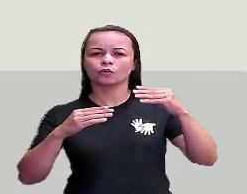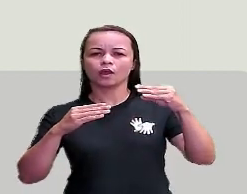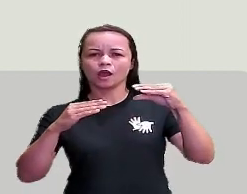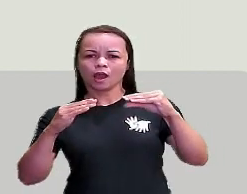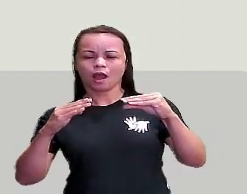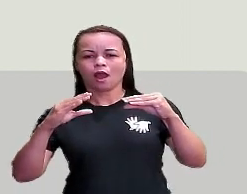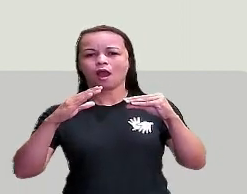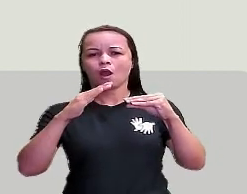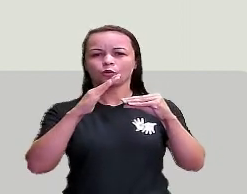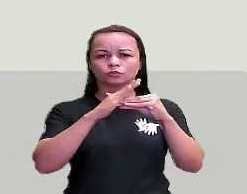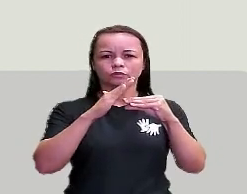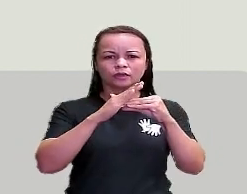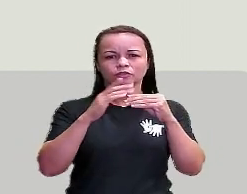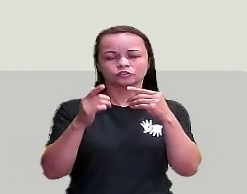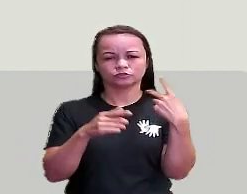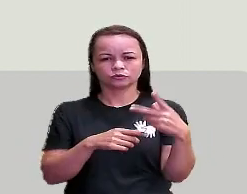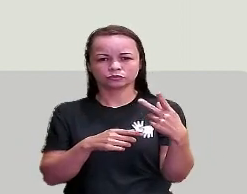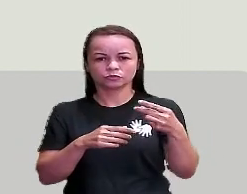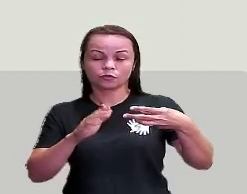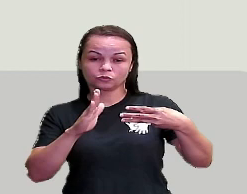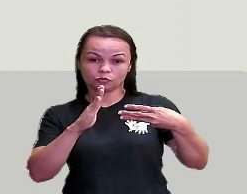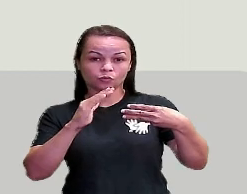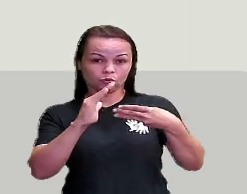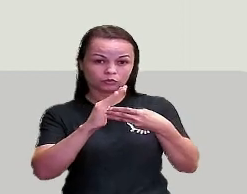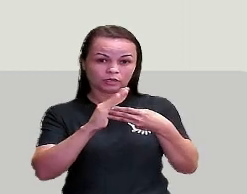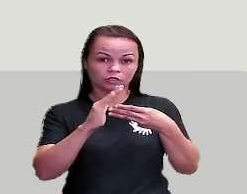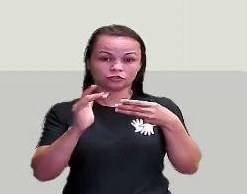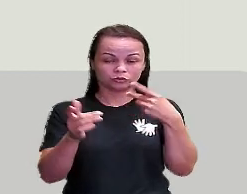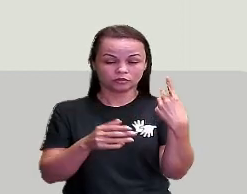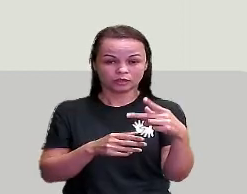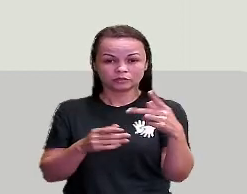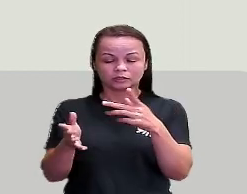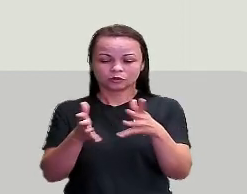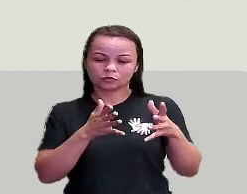13º país no ranking com maior número de patrimônios